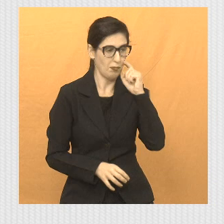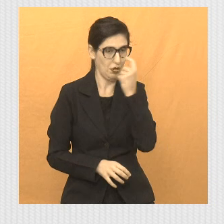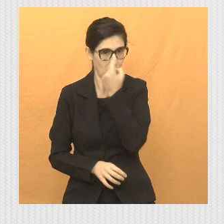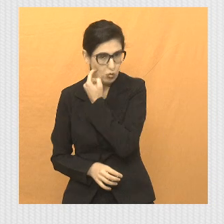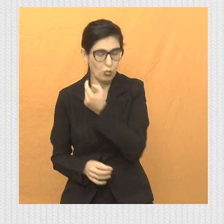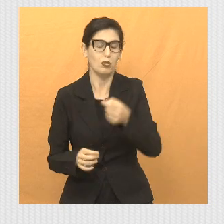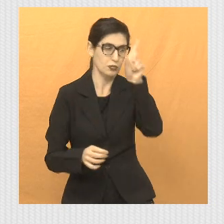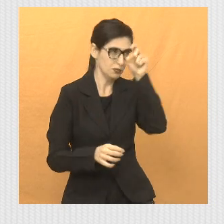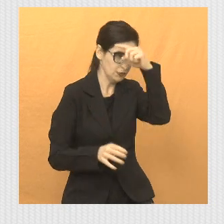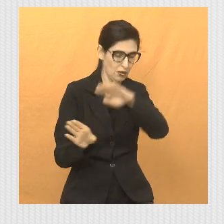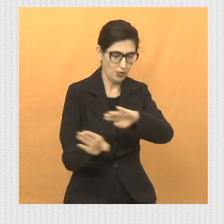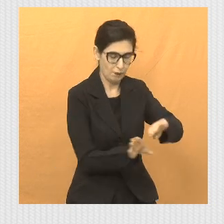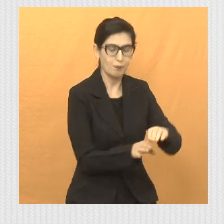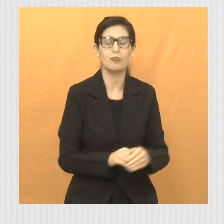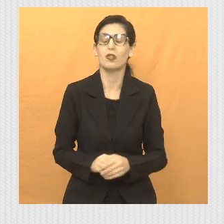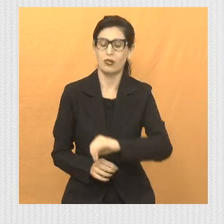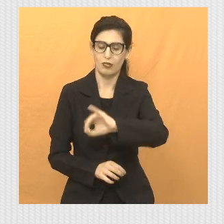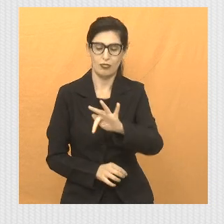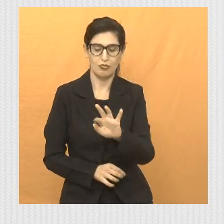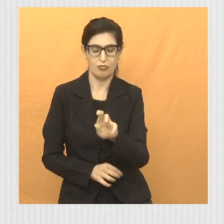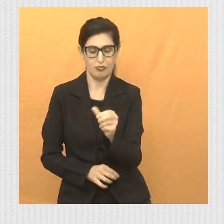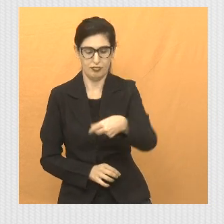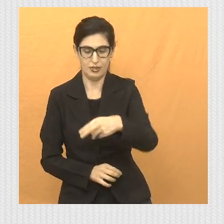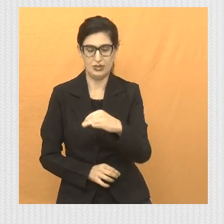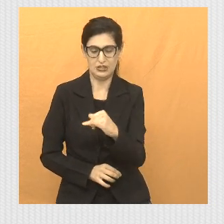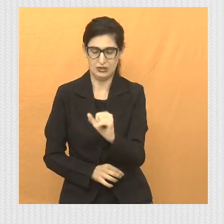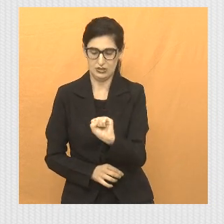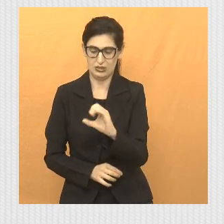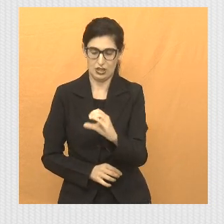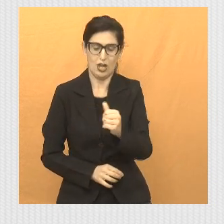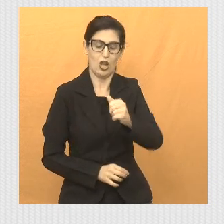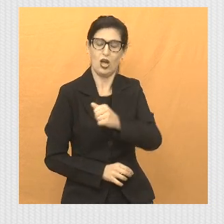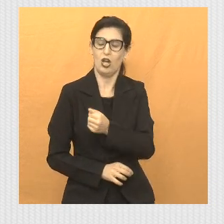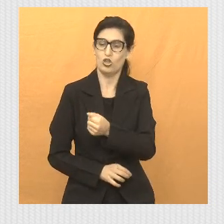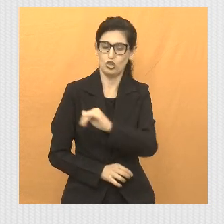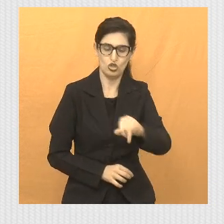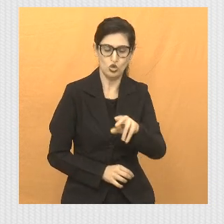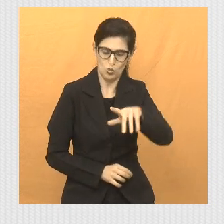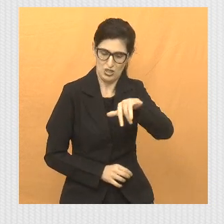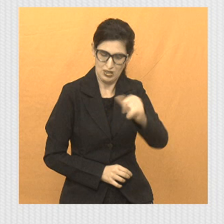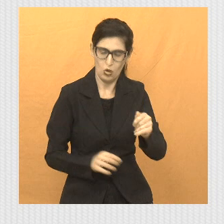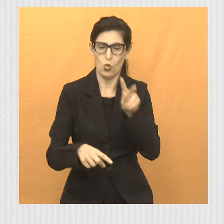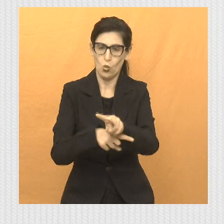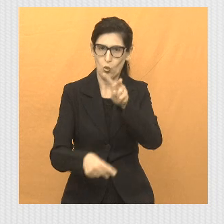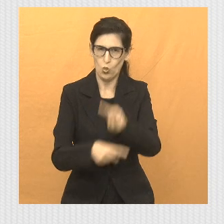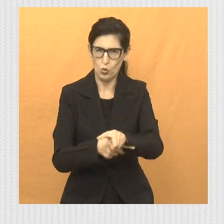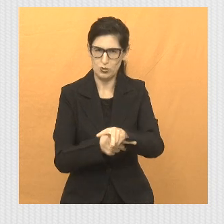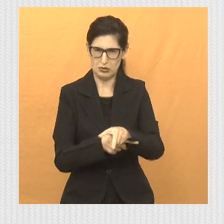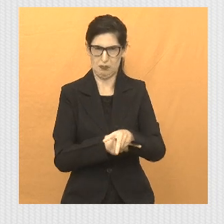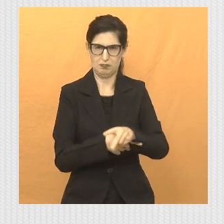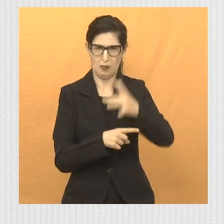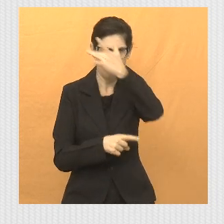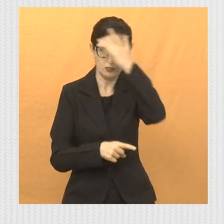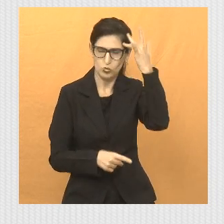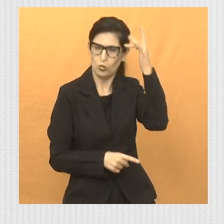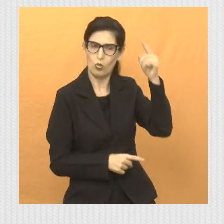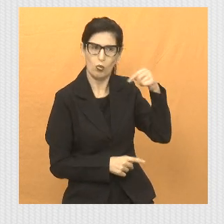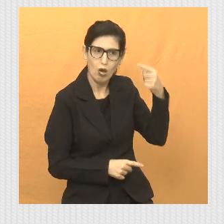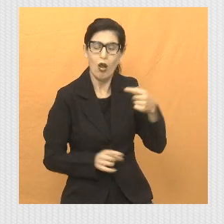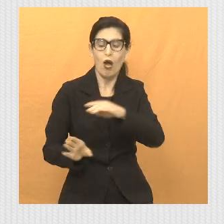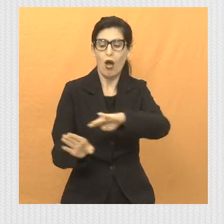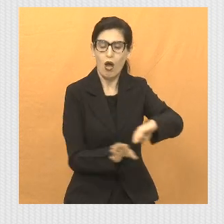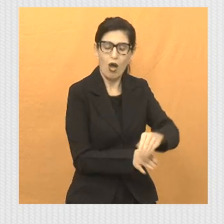Francisca Júlia, que faz a gestão das residências terapêuticas. O Laboratório Acta, exames de